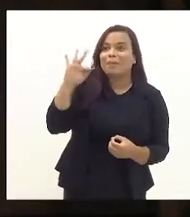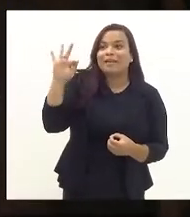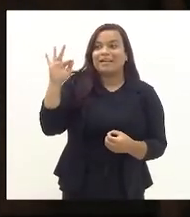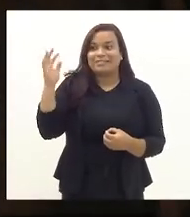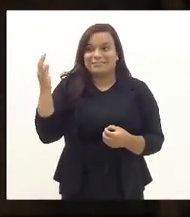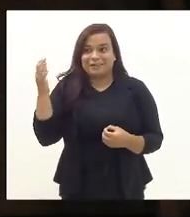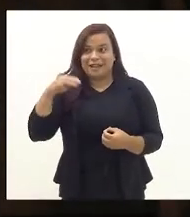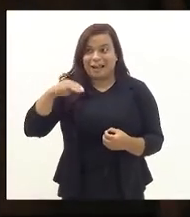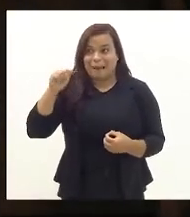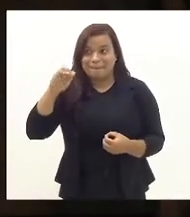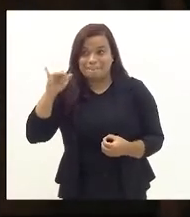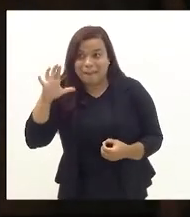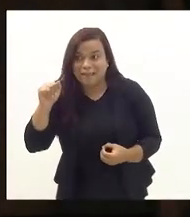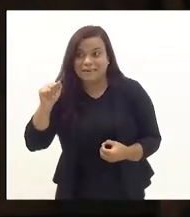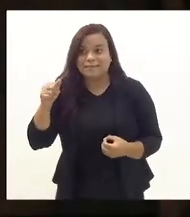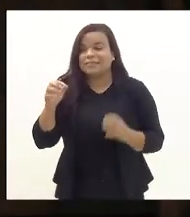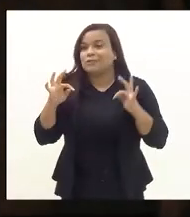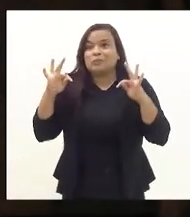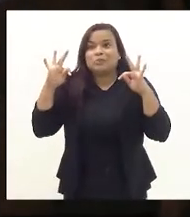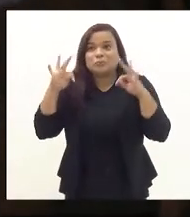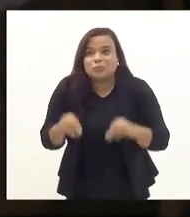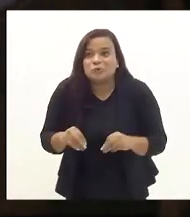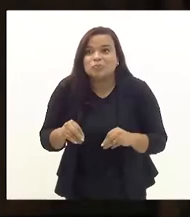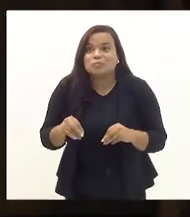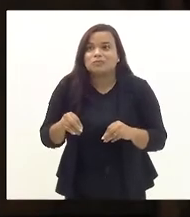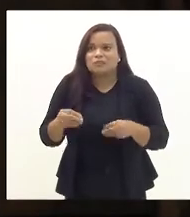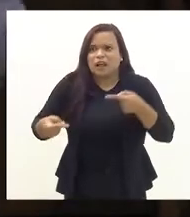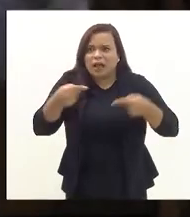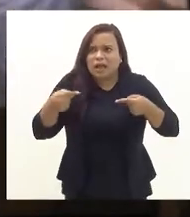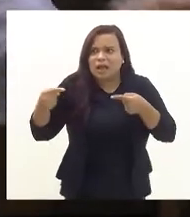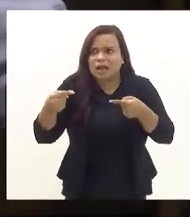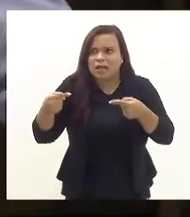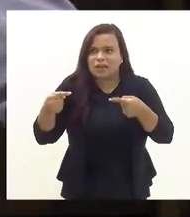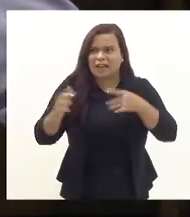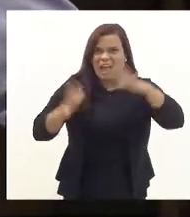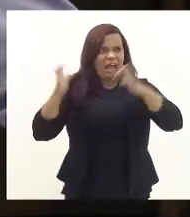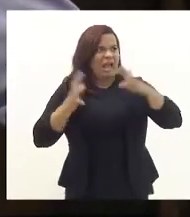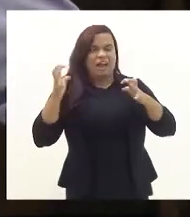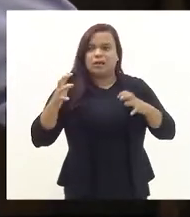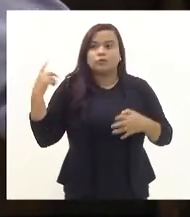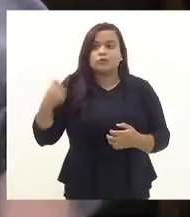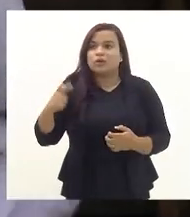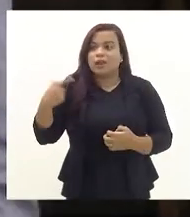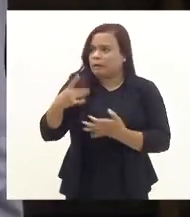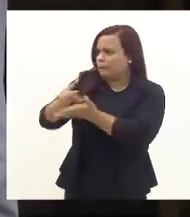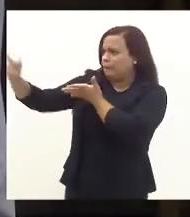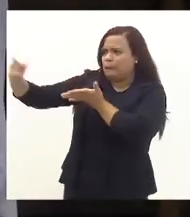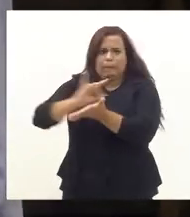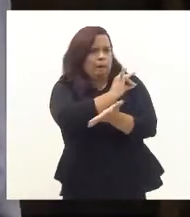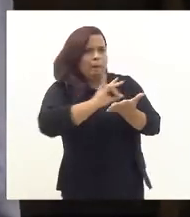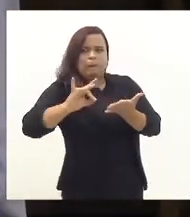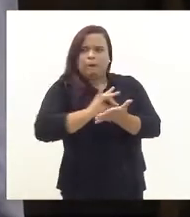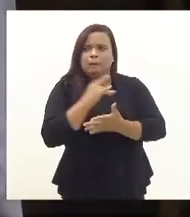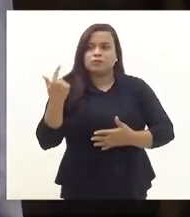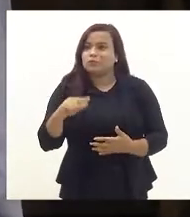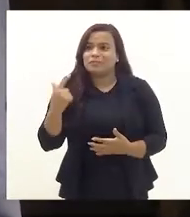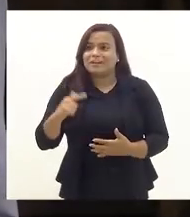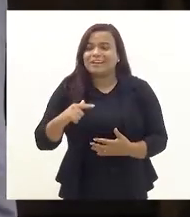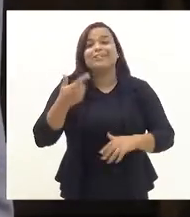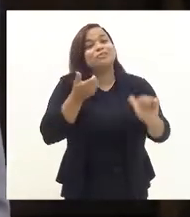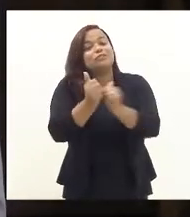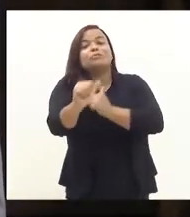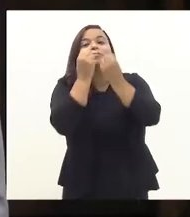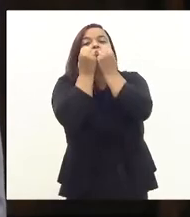América, quem está aqui brigando com alguém? Quem está vendo um inimigo no que está sentado ao lado? Nós queremos o bom